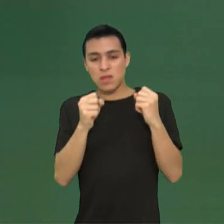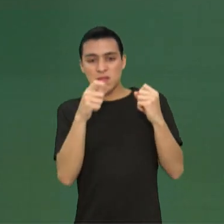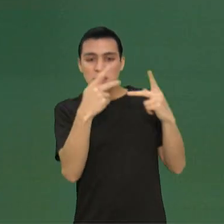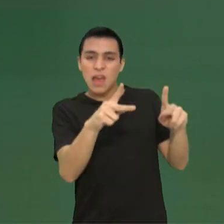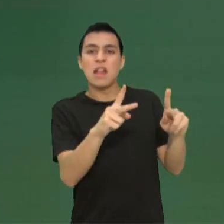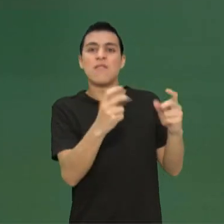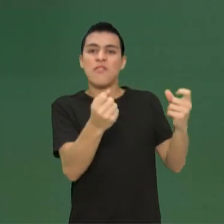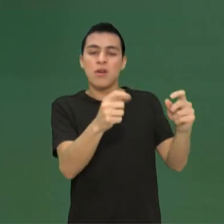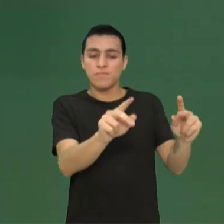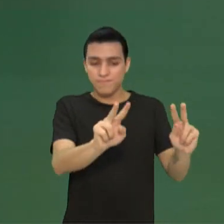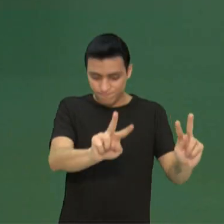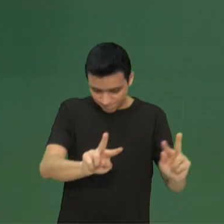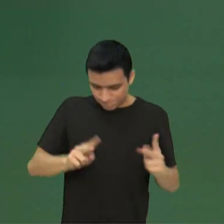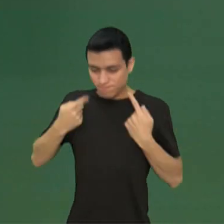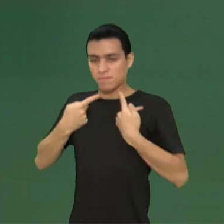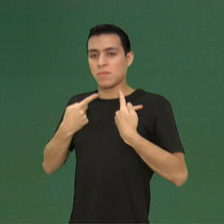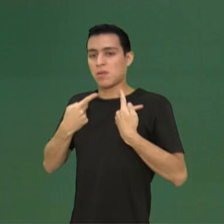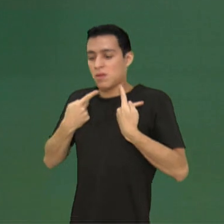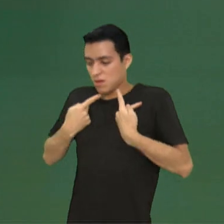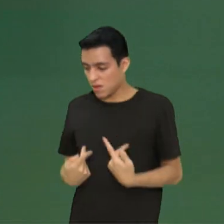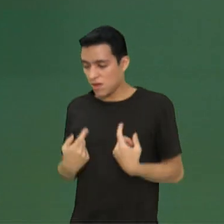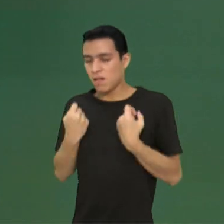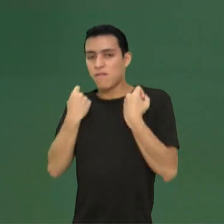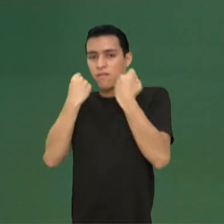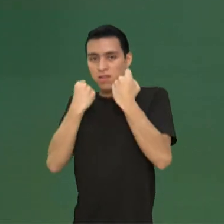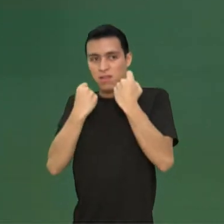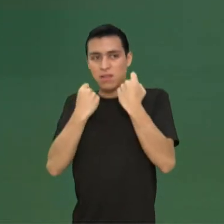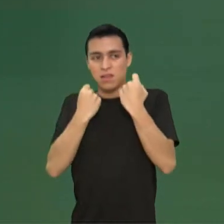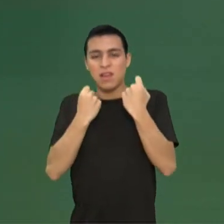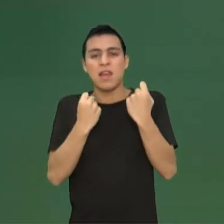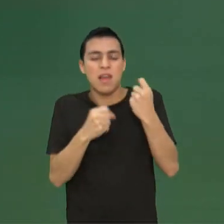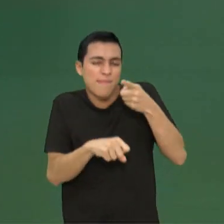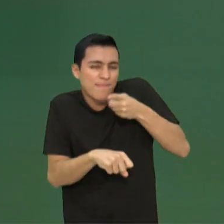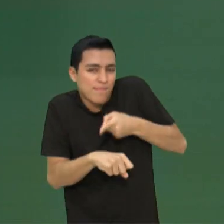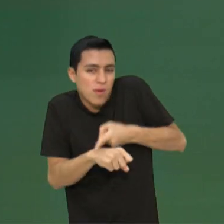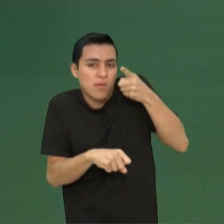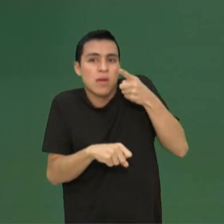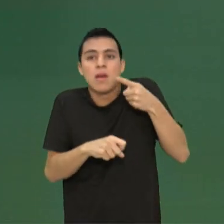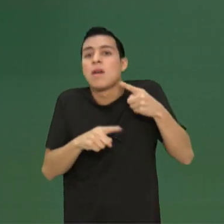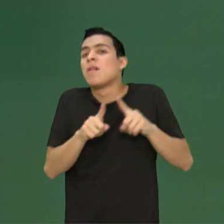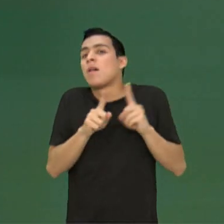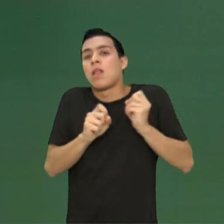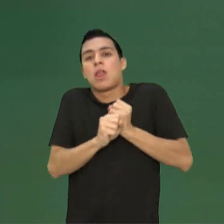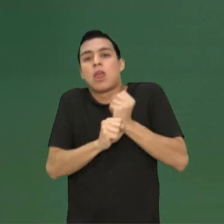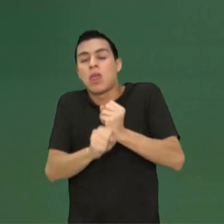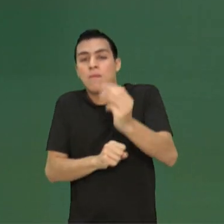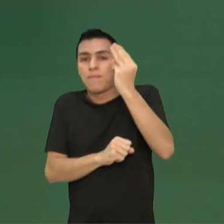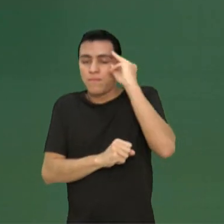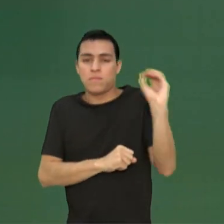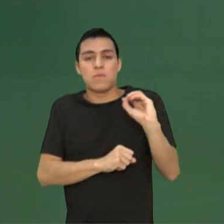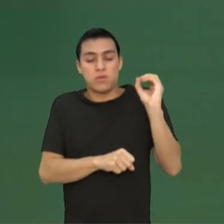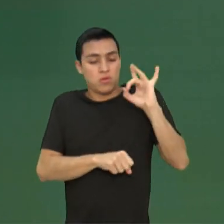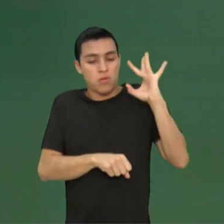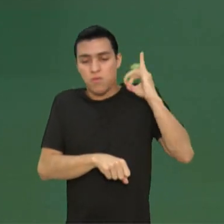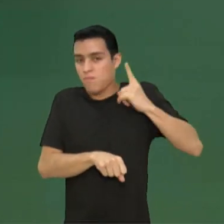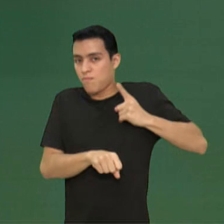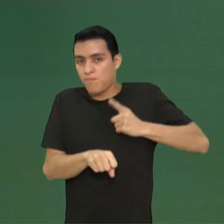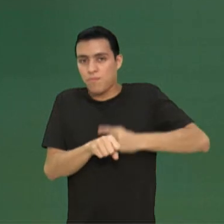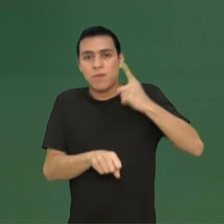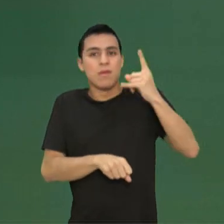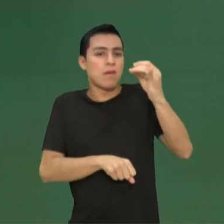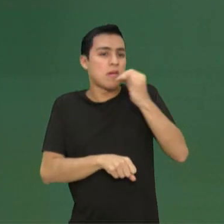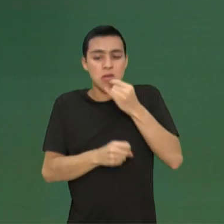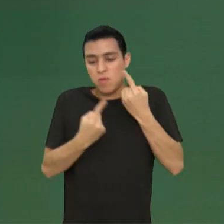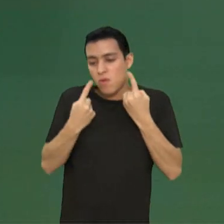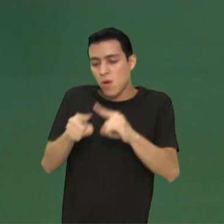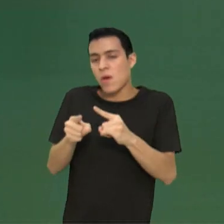que está sendo transferida para mim. Então, uma imunização momentânea e que não gera memória. Por exemplo, contra